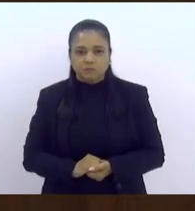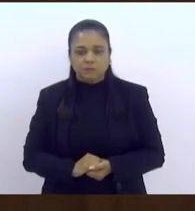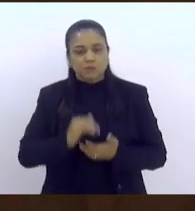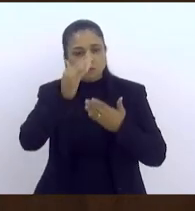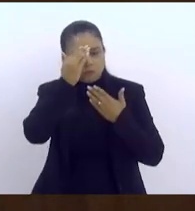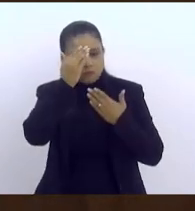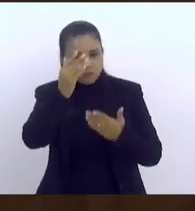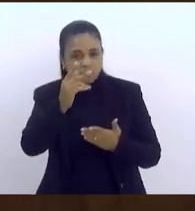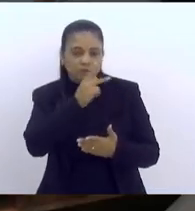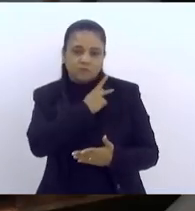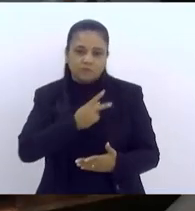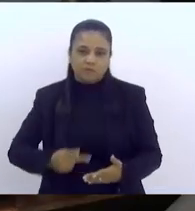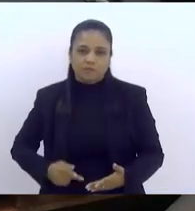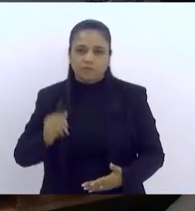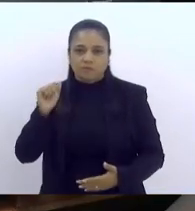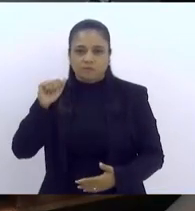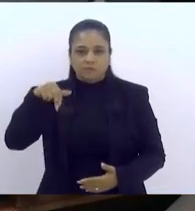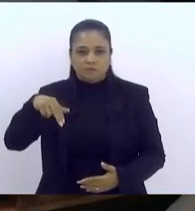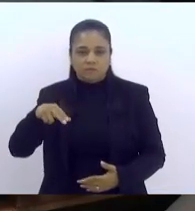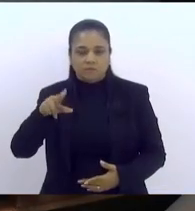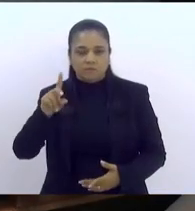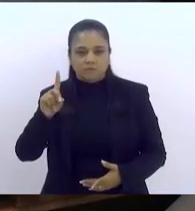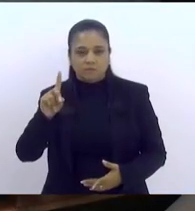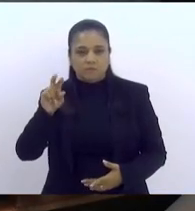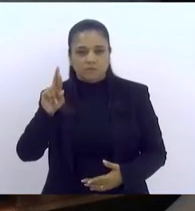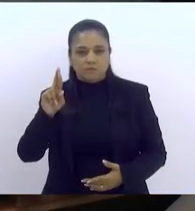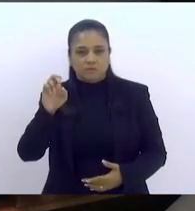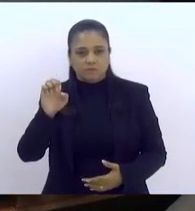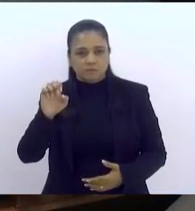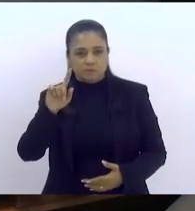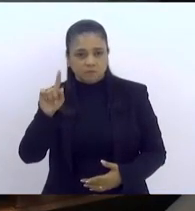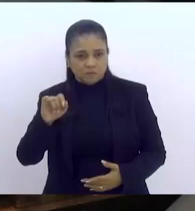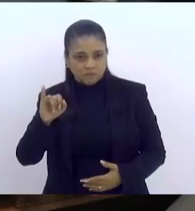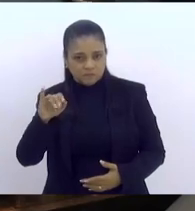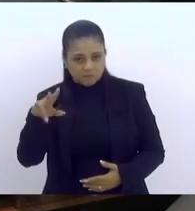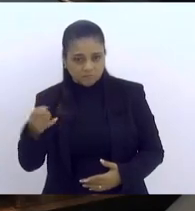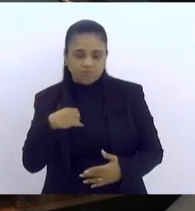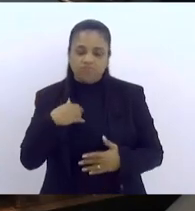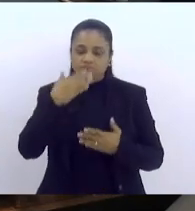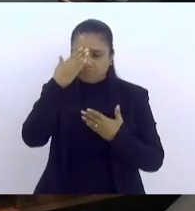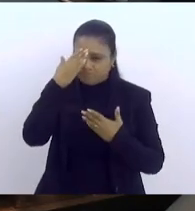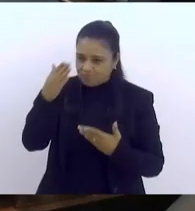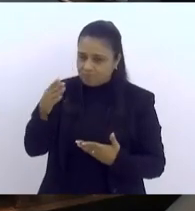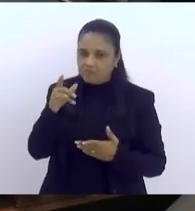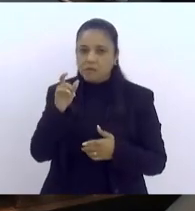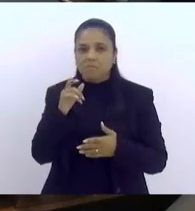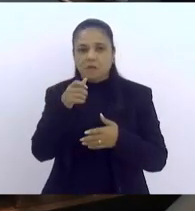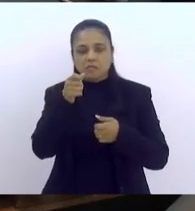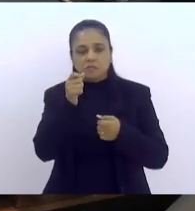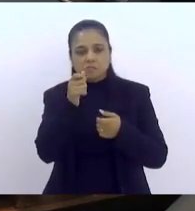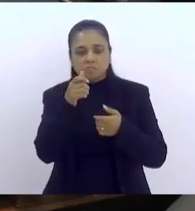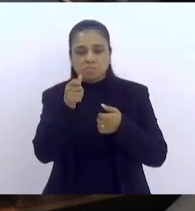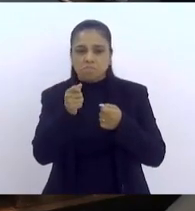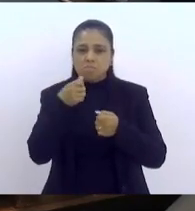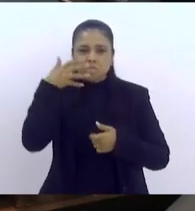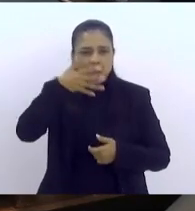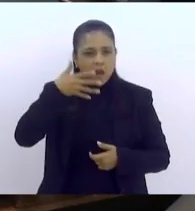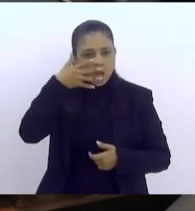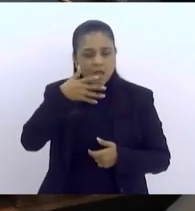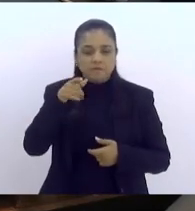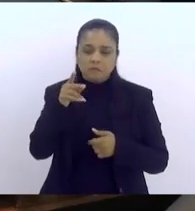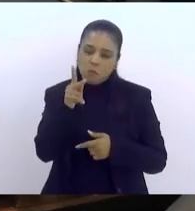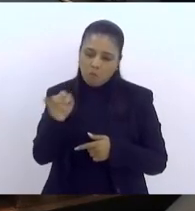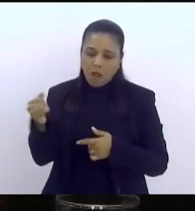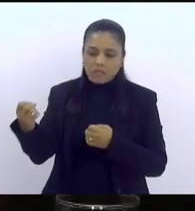Obrigado, deputado Andrezinho. Parabéns pelas palavras. De fato, e vosso pai muito bem nos ensinou aqui muitas vezes que a